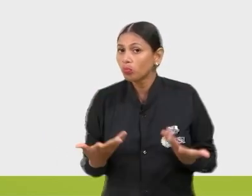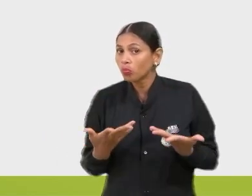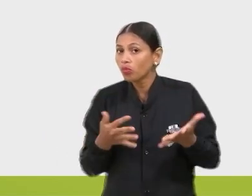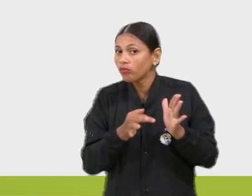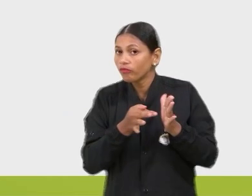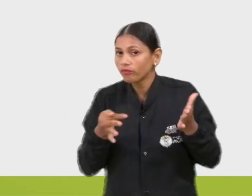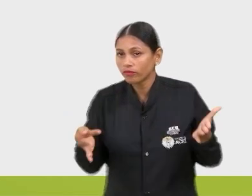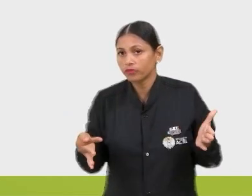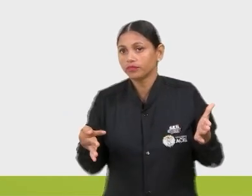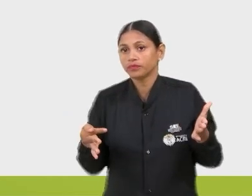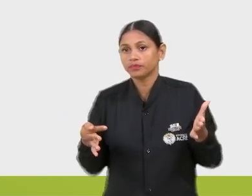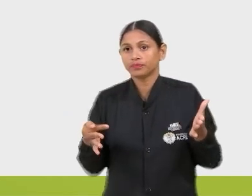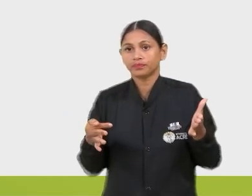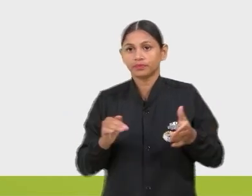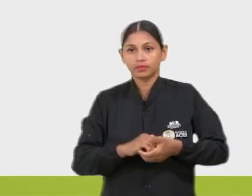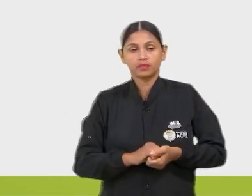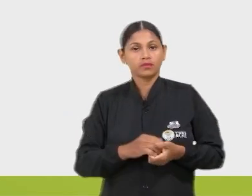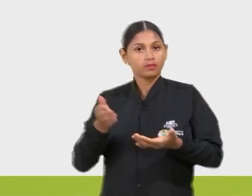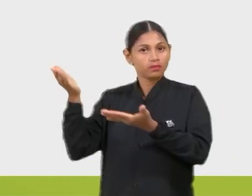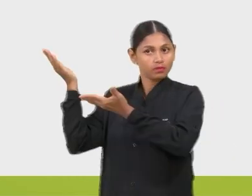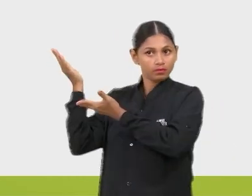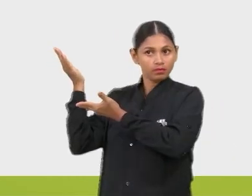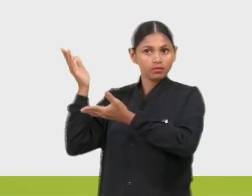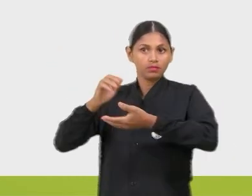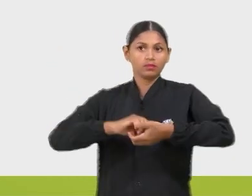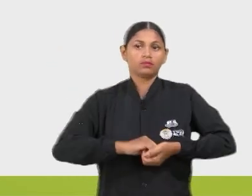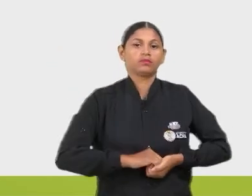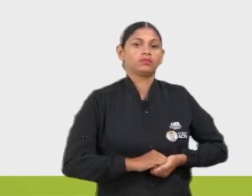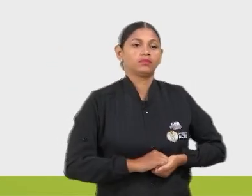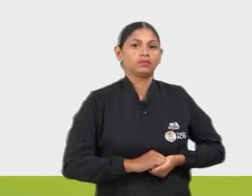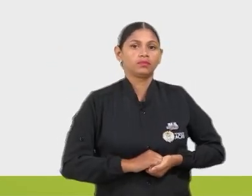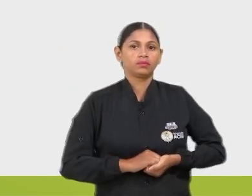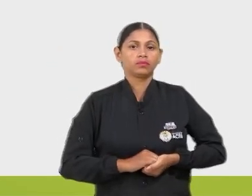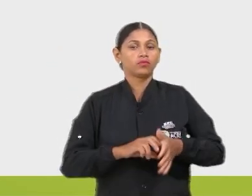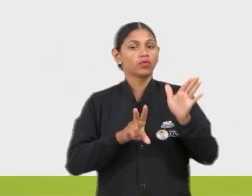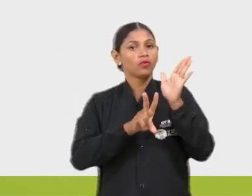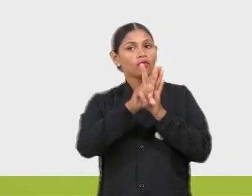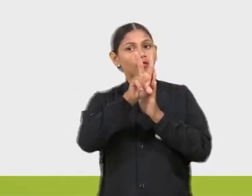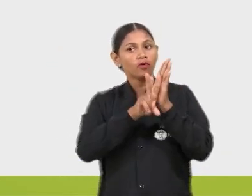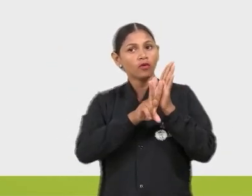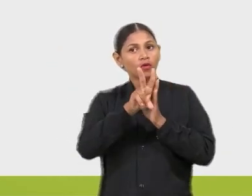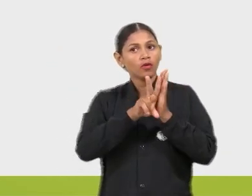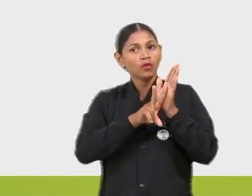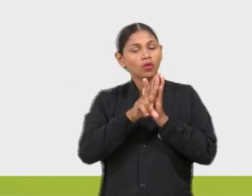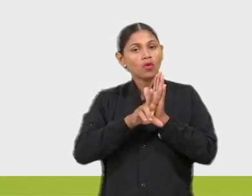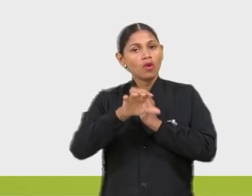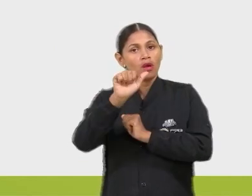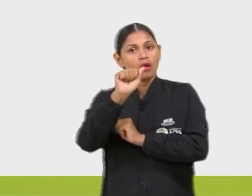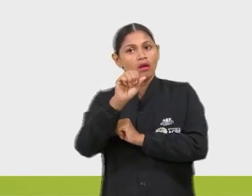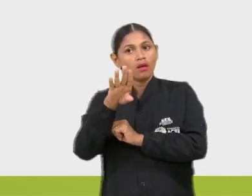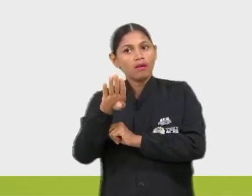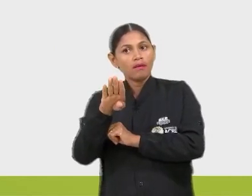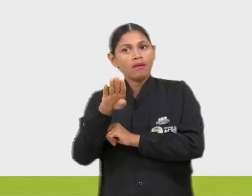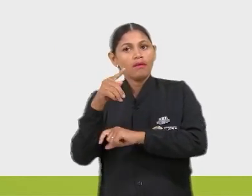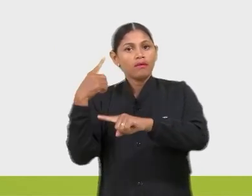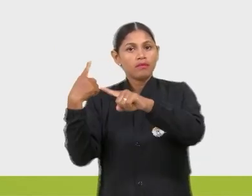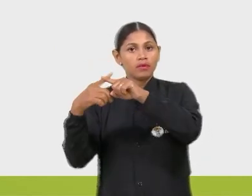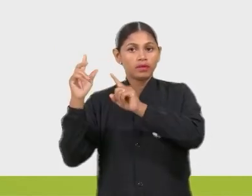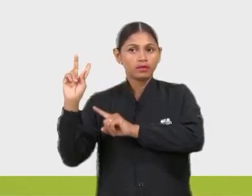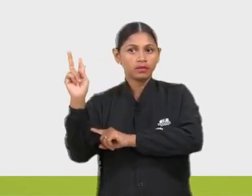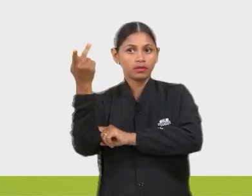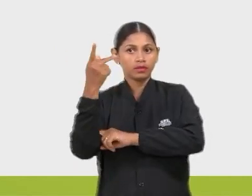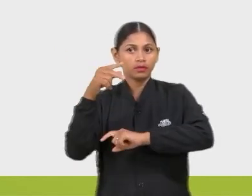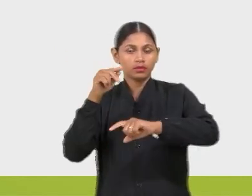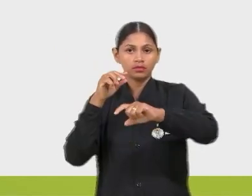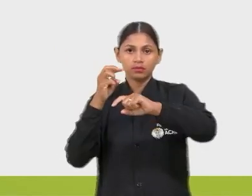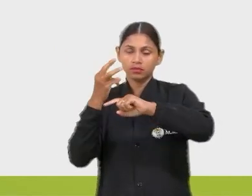ó. Essa fórmulazinha aí, ó. Professor, qual a diferença entre aquelas fórmulas que a gente viu em áreas anteriores e